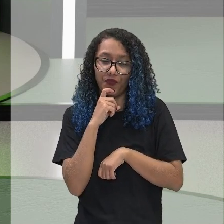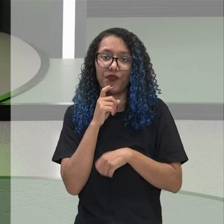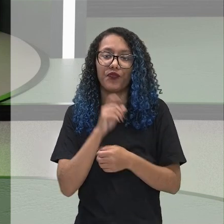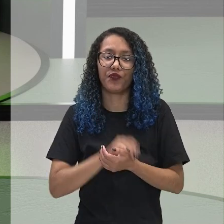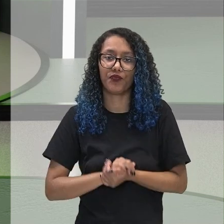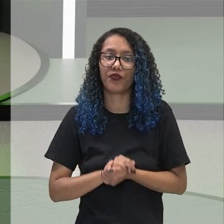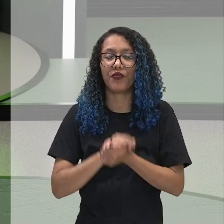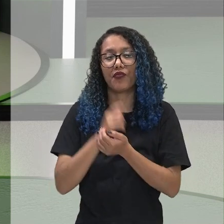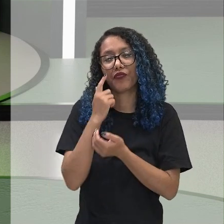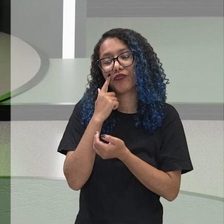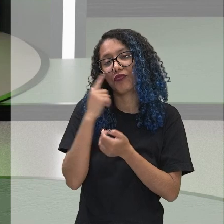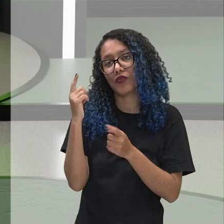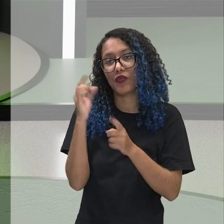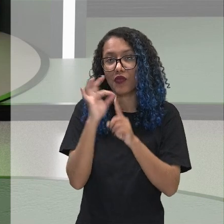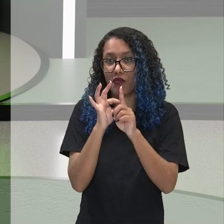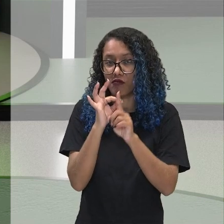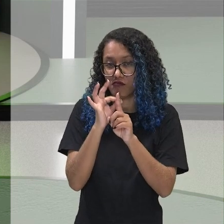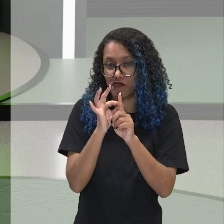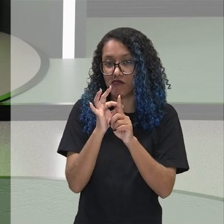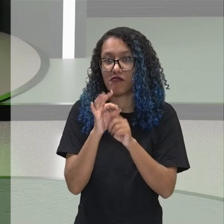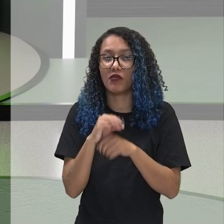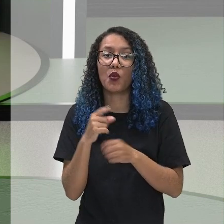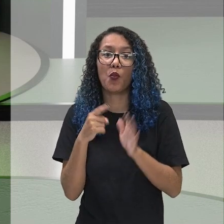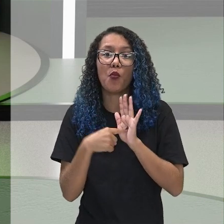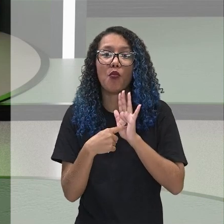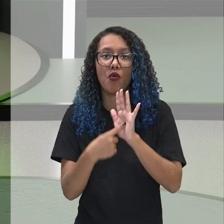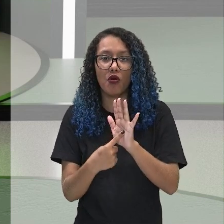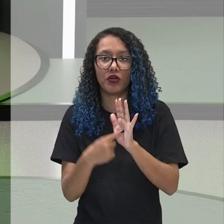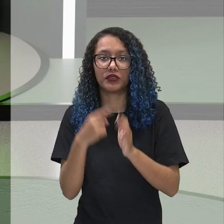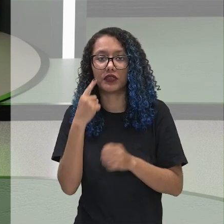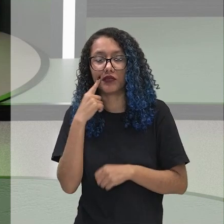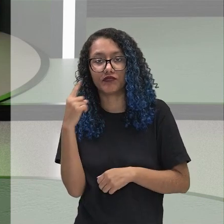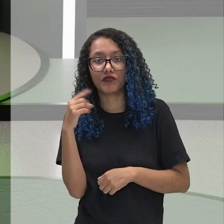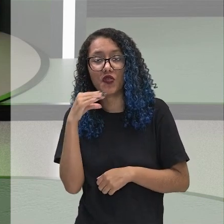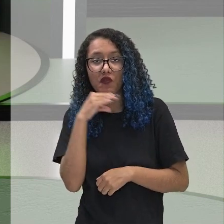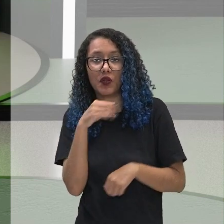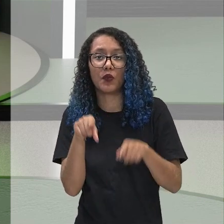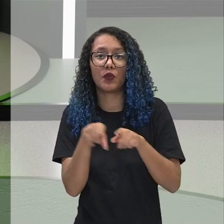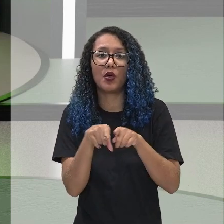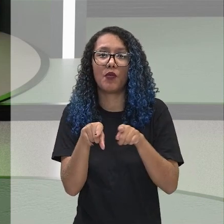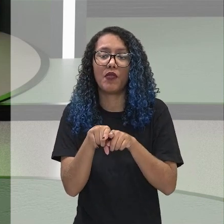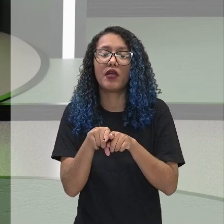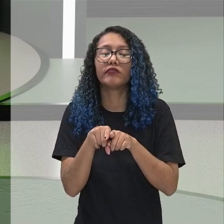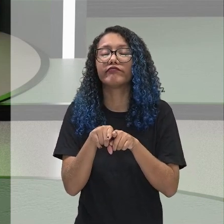nosso termômetro está mostrando, ó, frio e quente. Então, nós